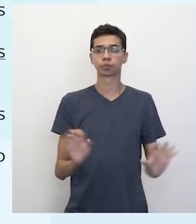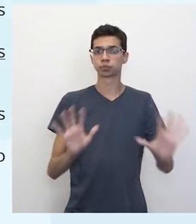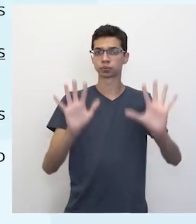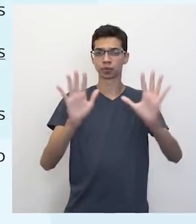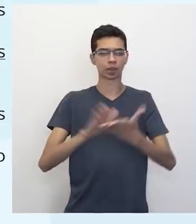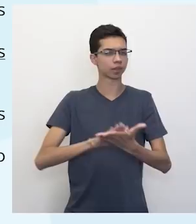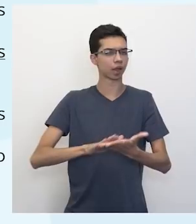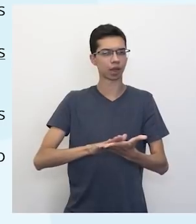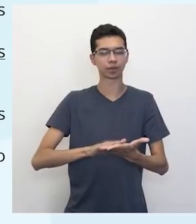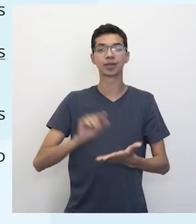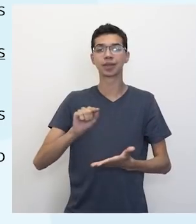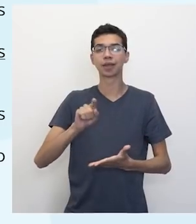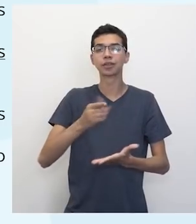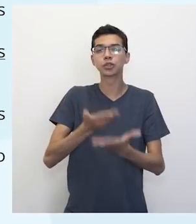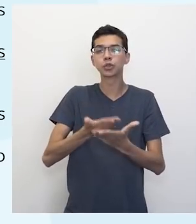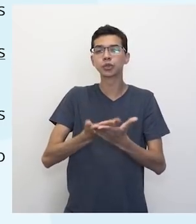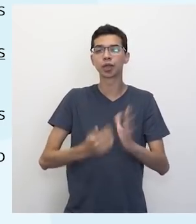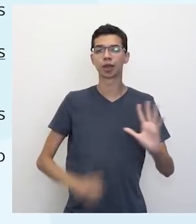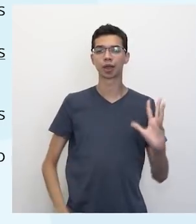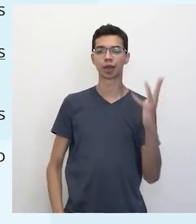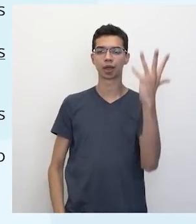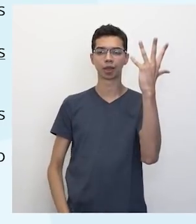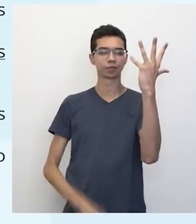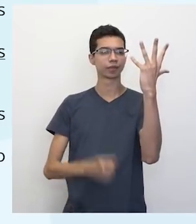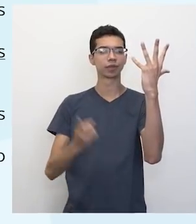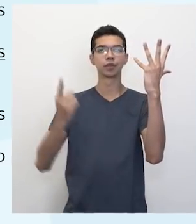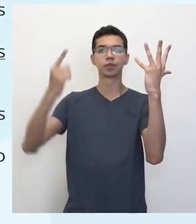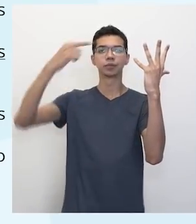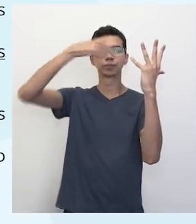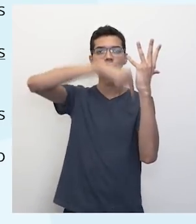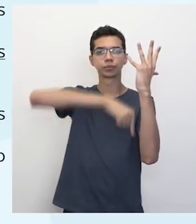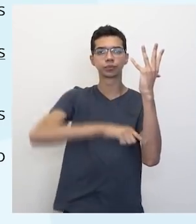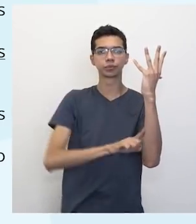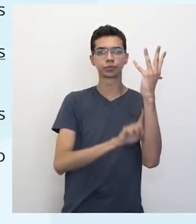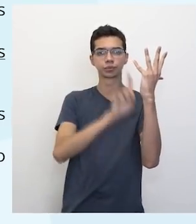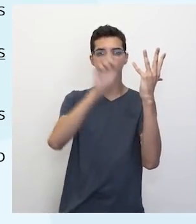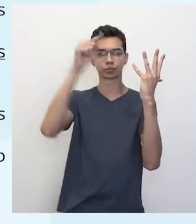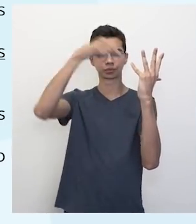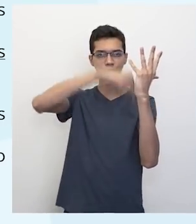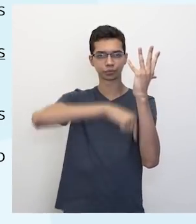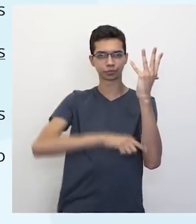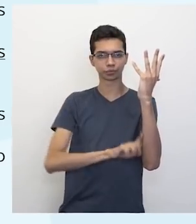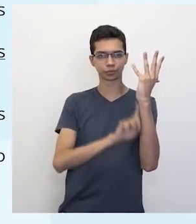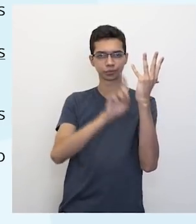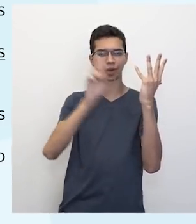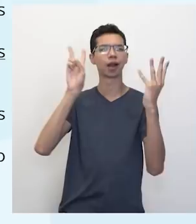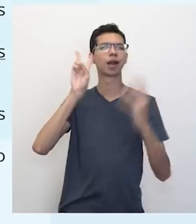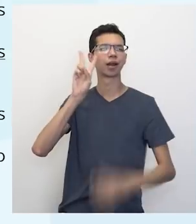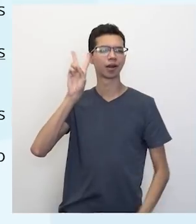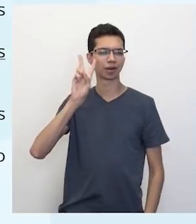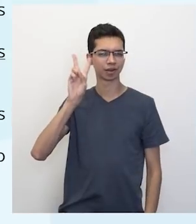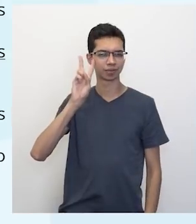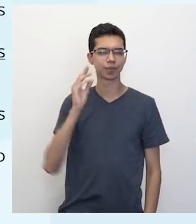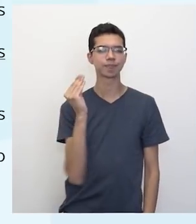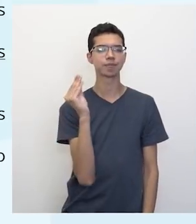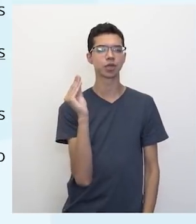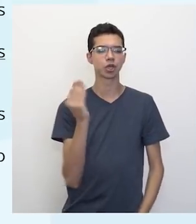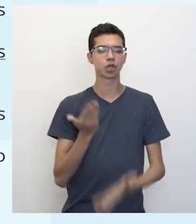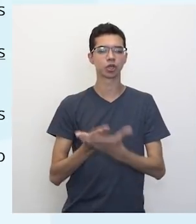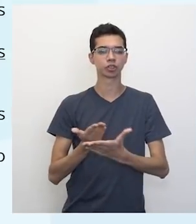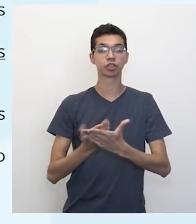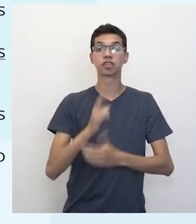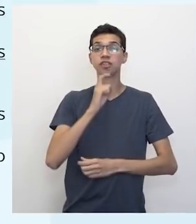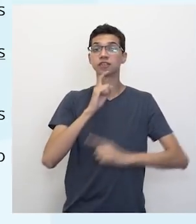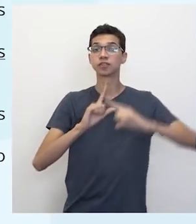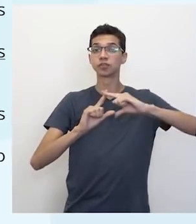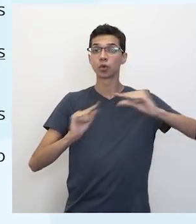quem estuda fotossíntese em biologia. Então acho que eles lembraram bastante disso, né? Na folhinha. Com certeza, muitos comentaram da folha, né? Muitos falaram